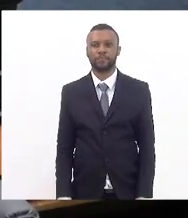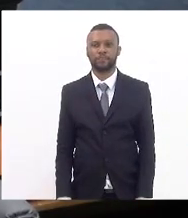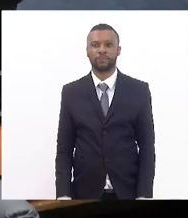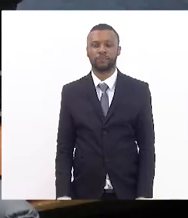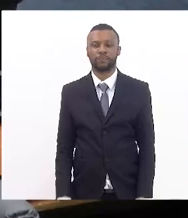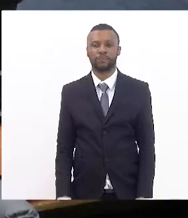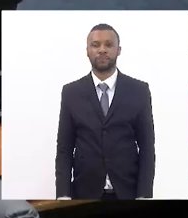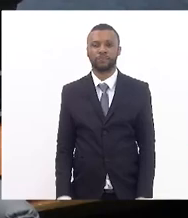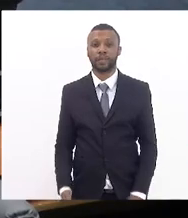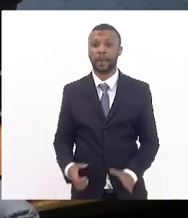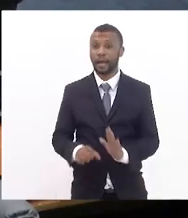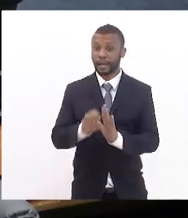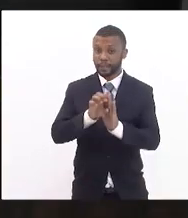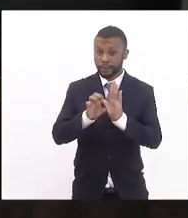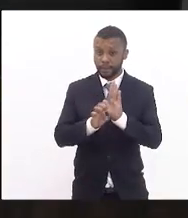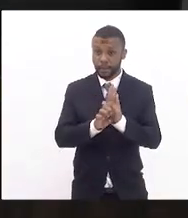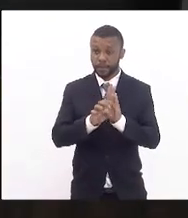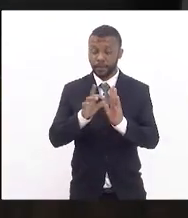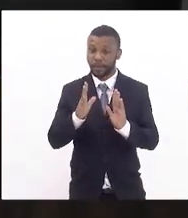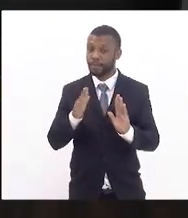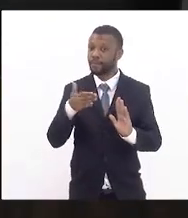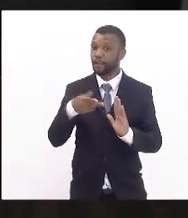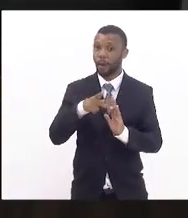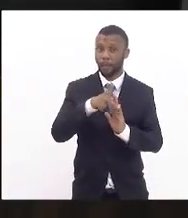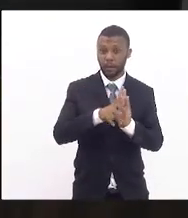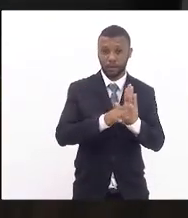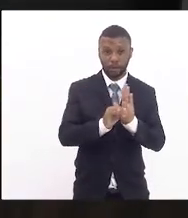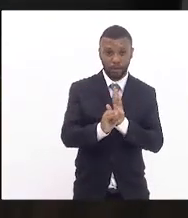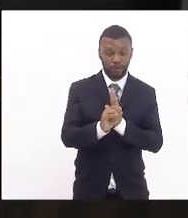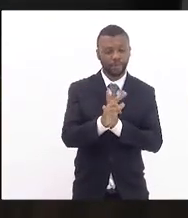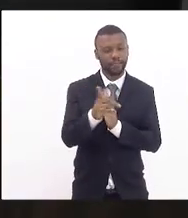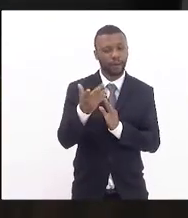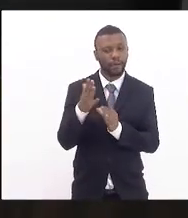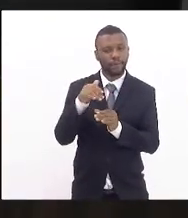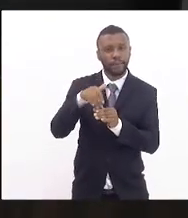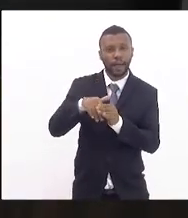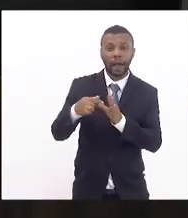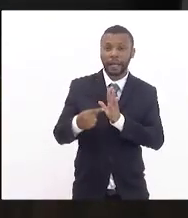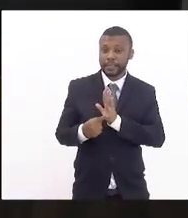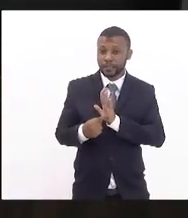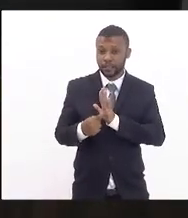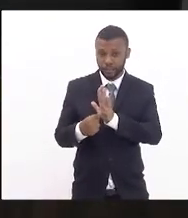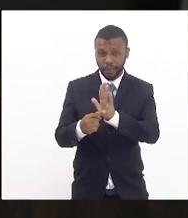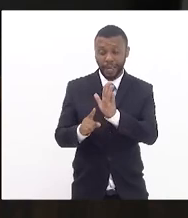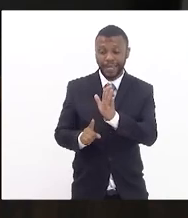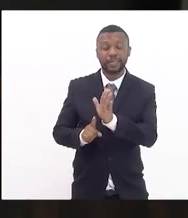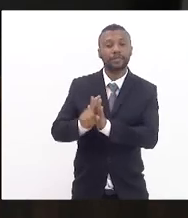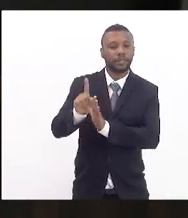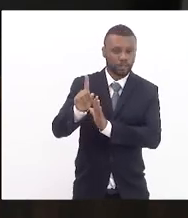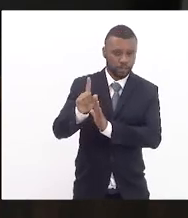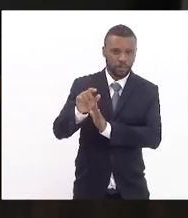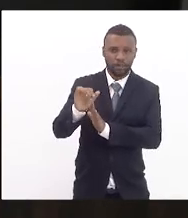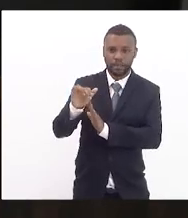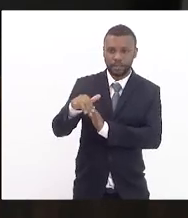Não havendo emendas ao projeto, vamos votar o parecer da indicação e vamos votar a indicação.